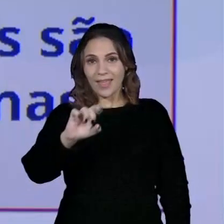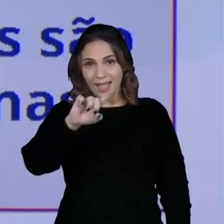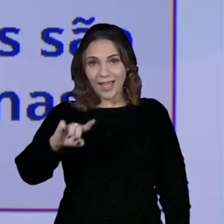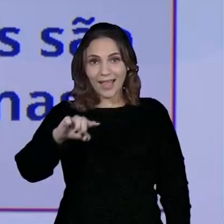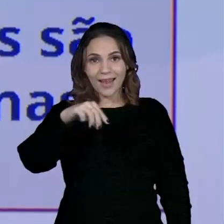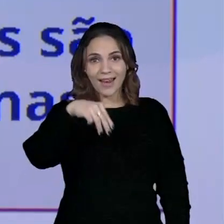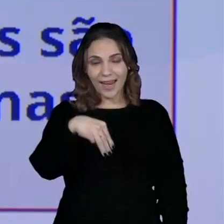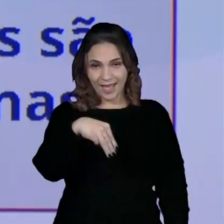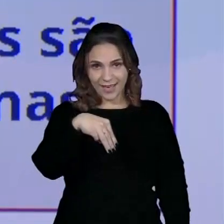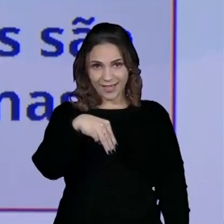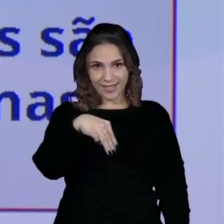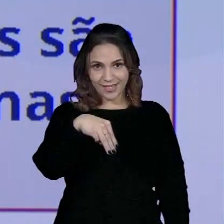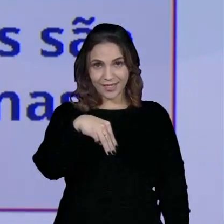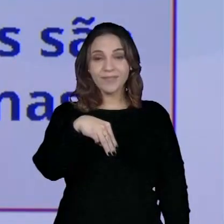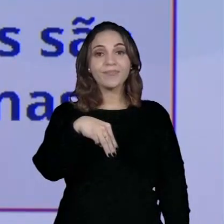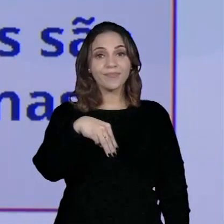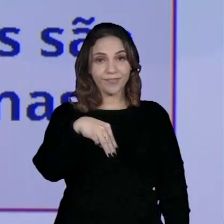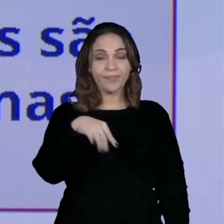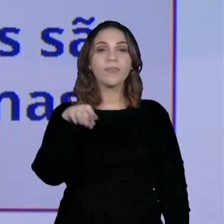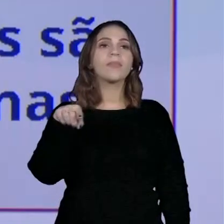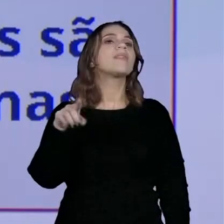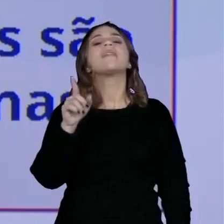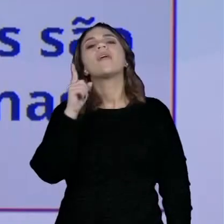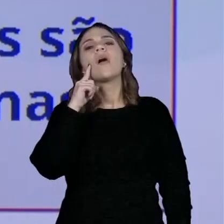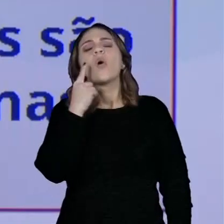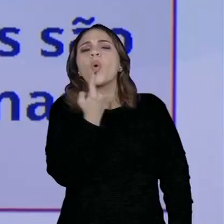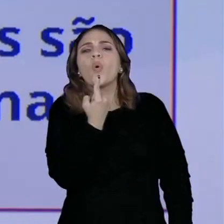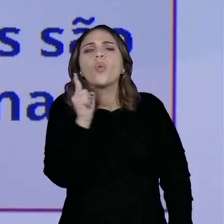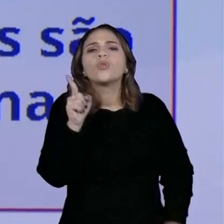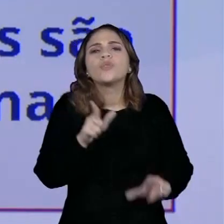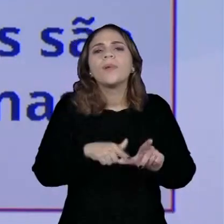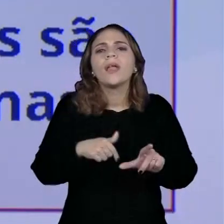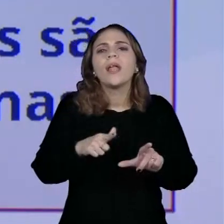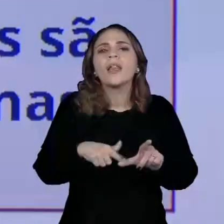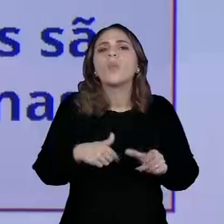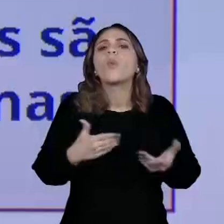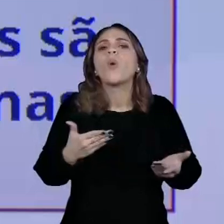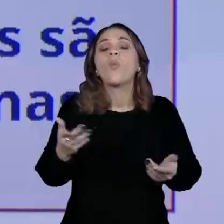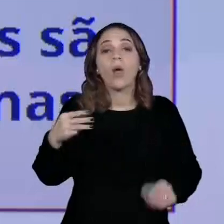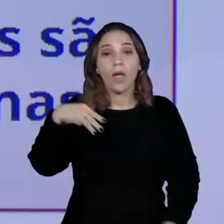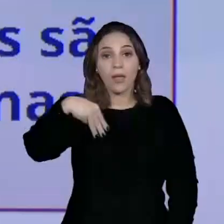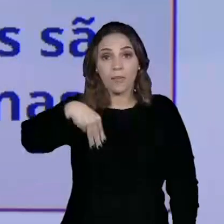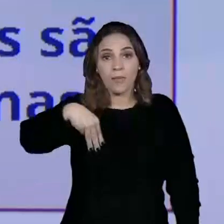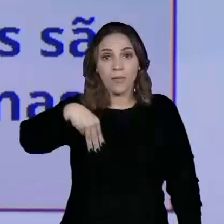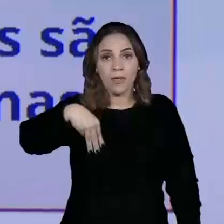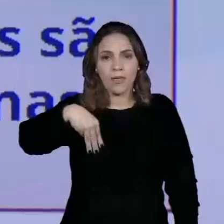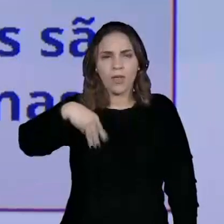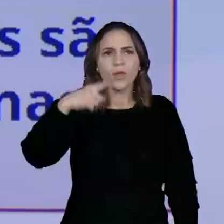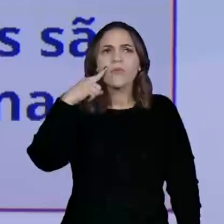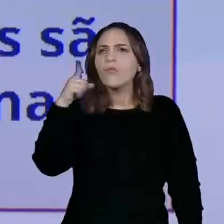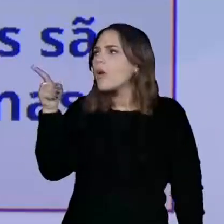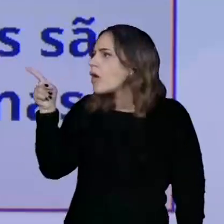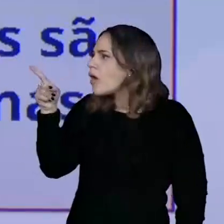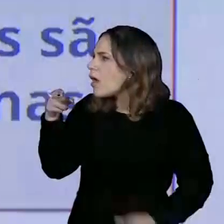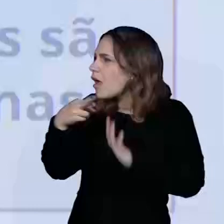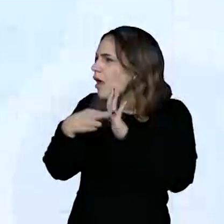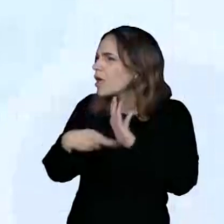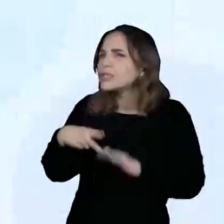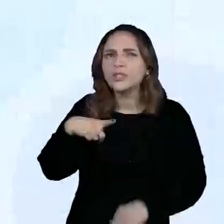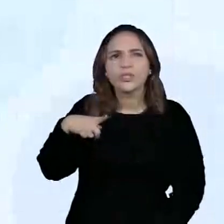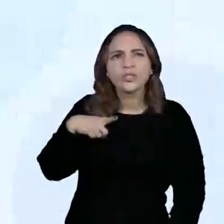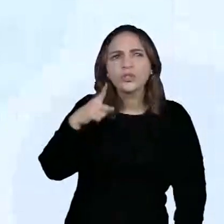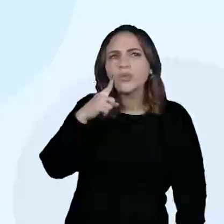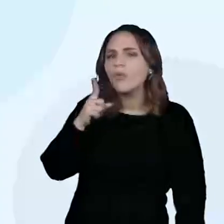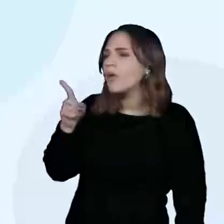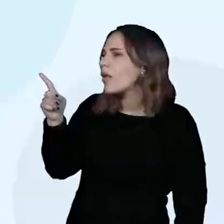No além, a minha última letra é um M. Eu tenho M aqui,